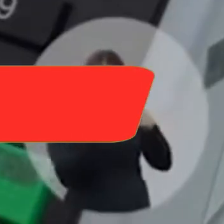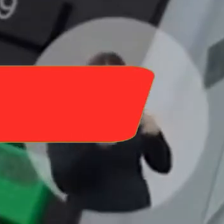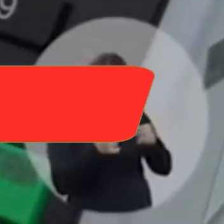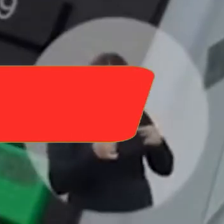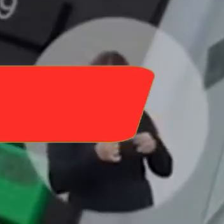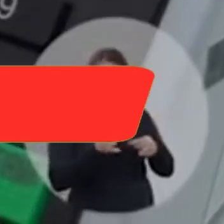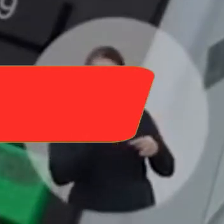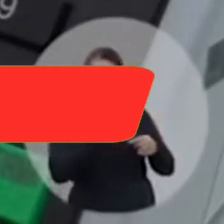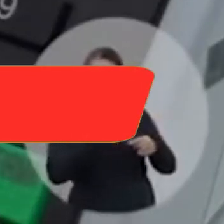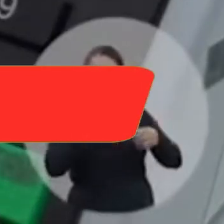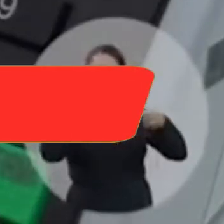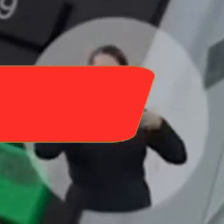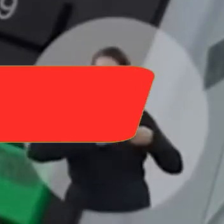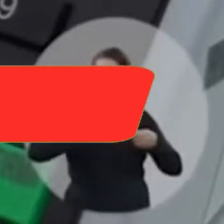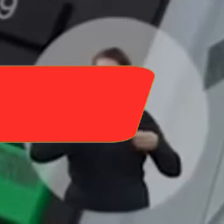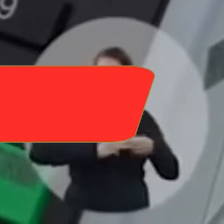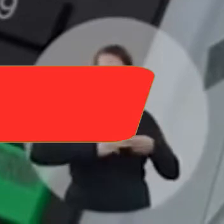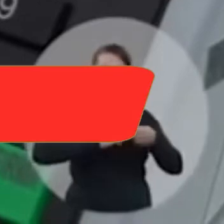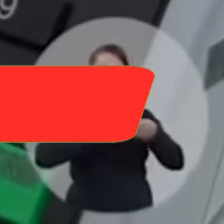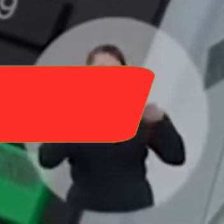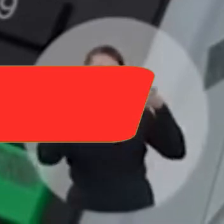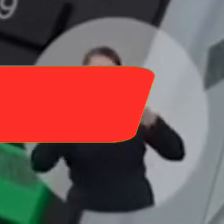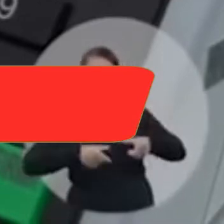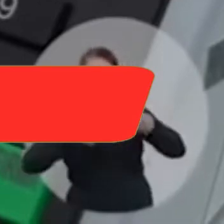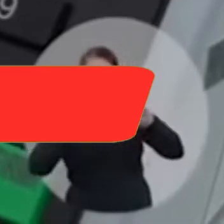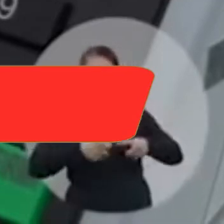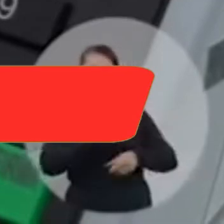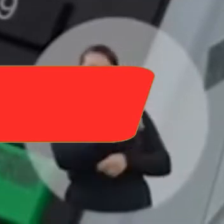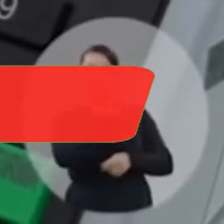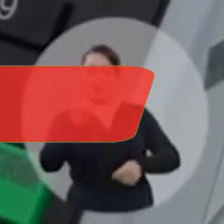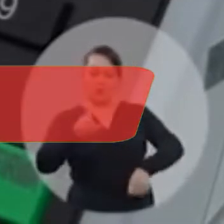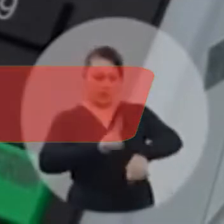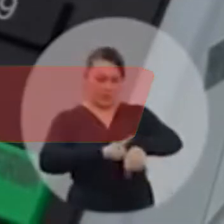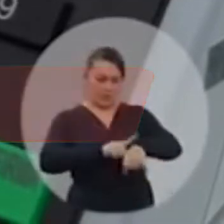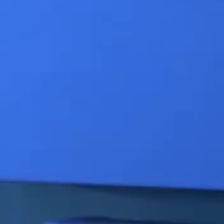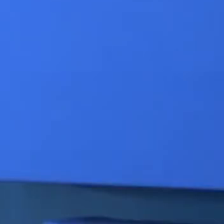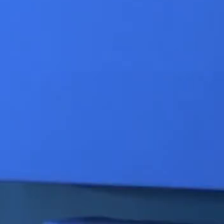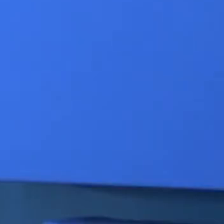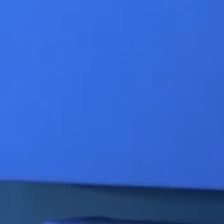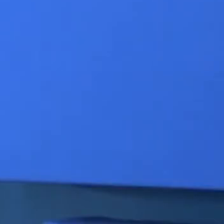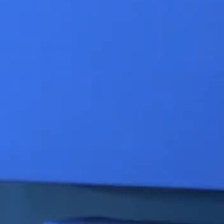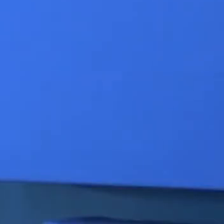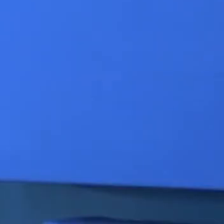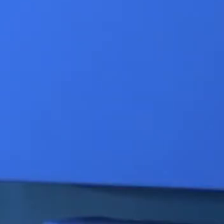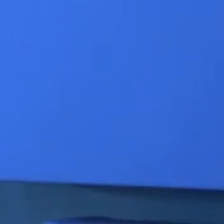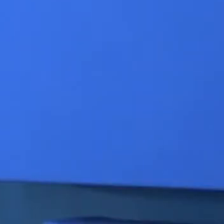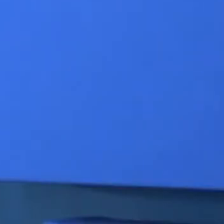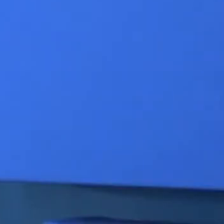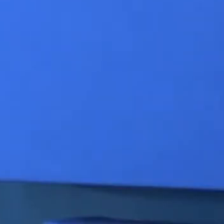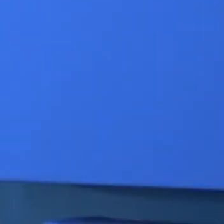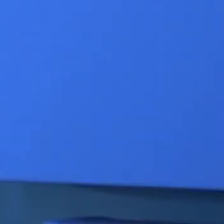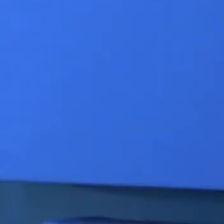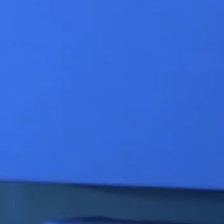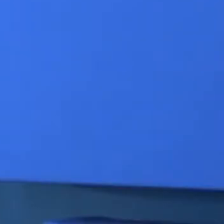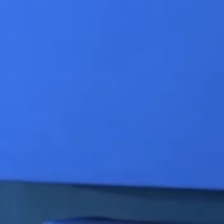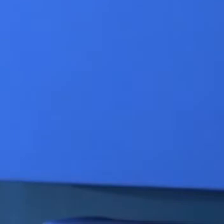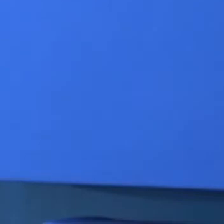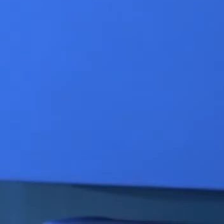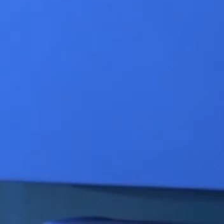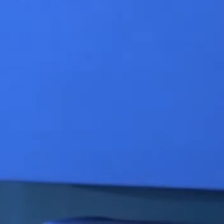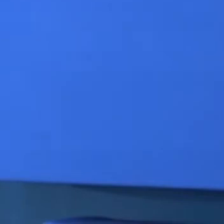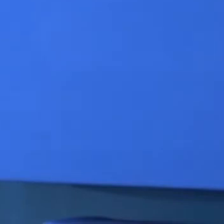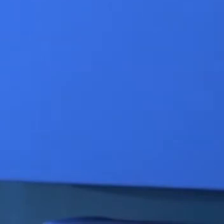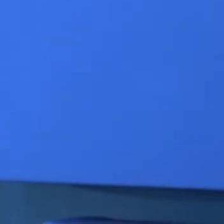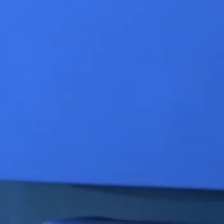as eleições municipais acontecem dia 15 e 29 de Novembro e o Presidente da República Jair